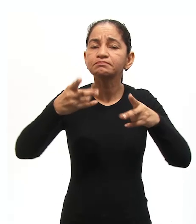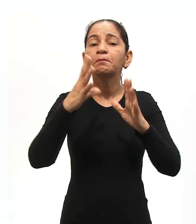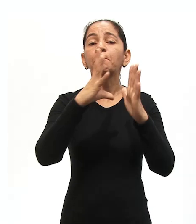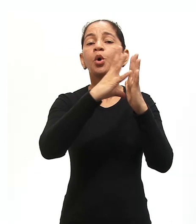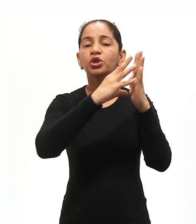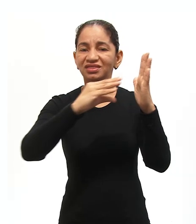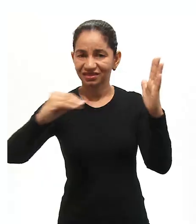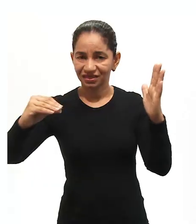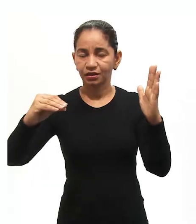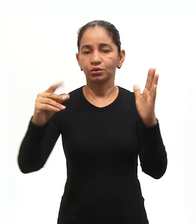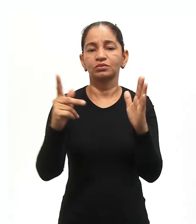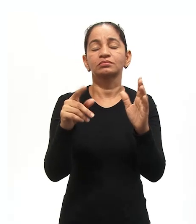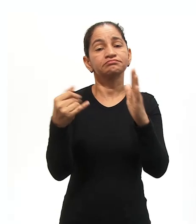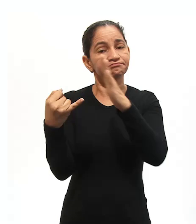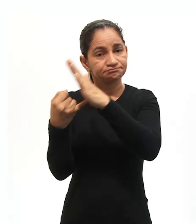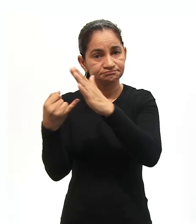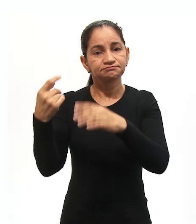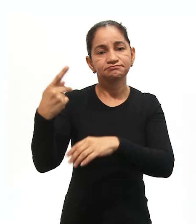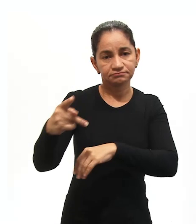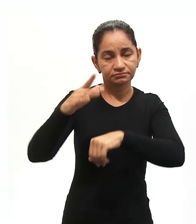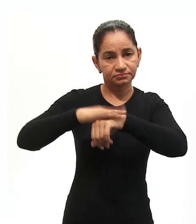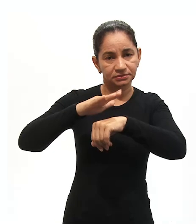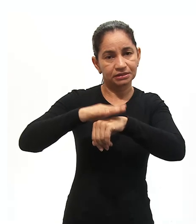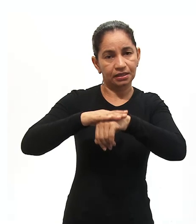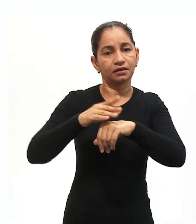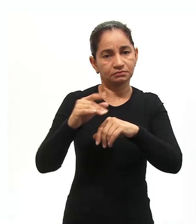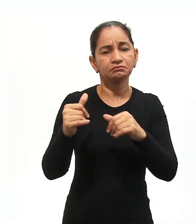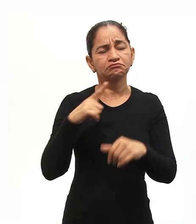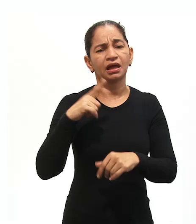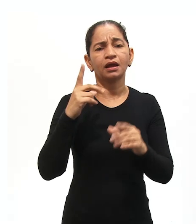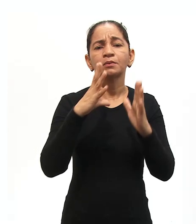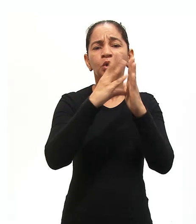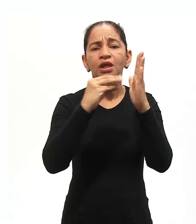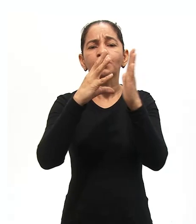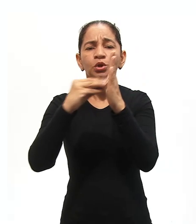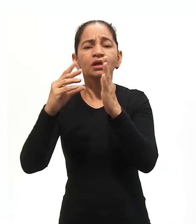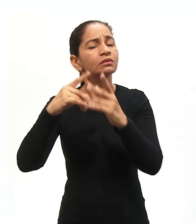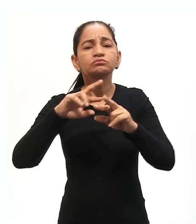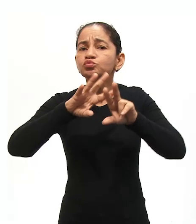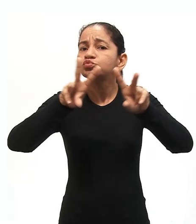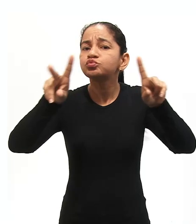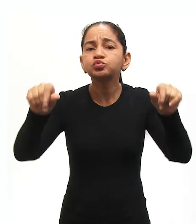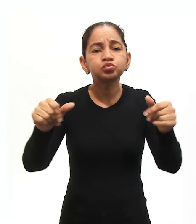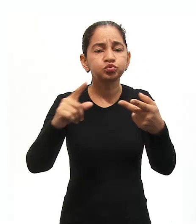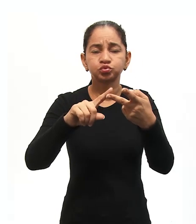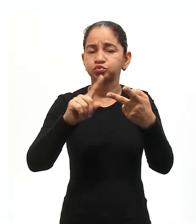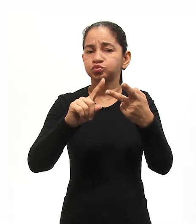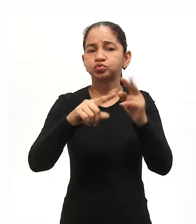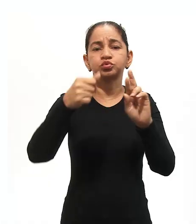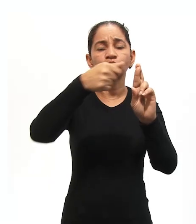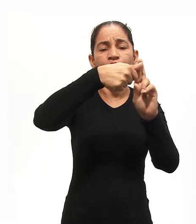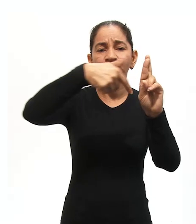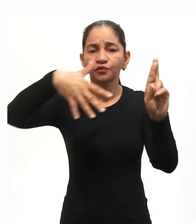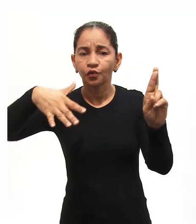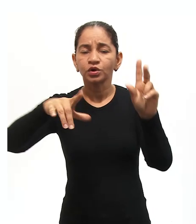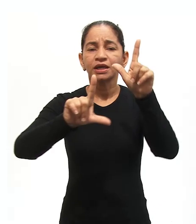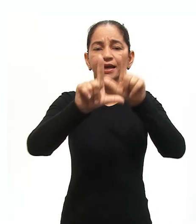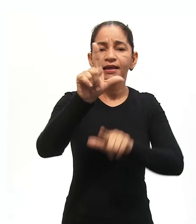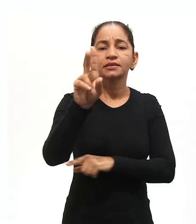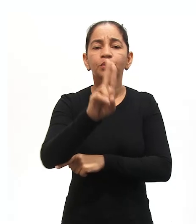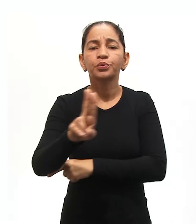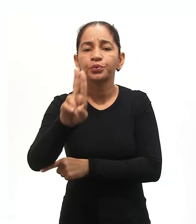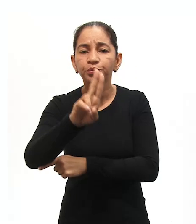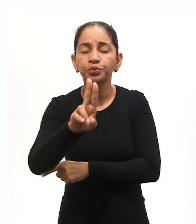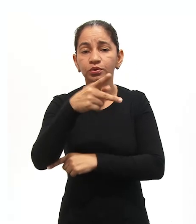institucional. Ela vai seguir o modelo gráfico. Que modelo é esse? Gráfico, fonte, estruturas